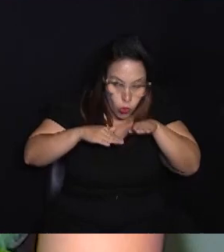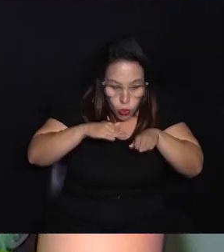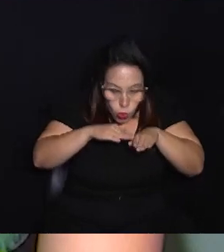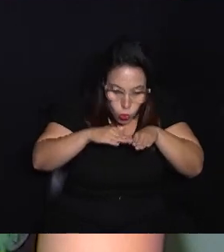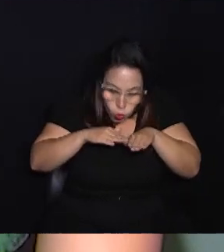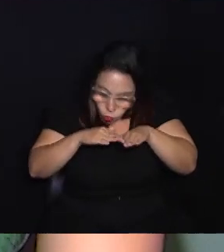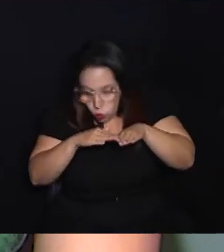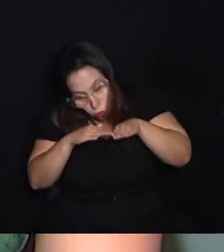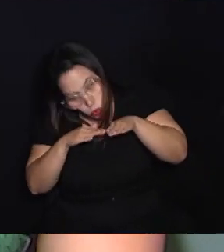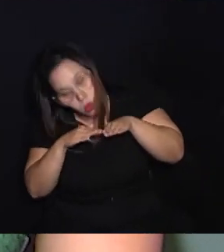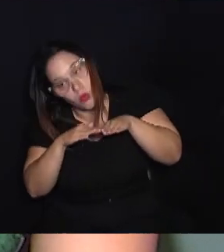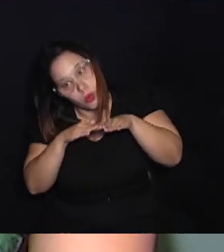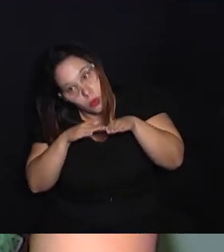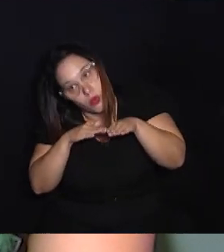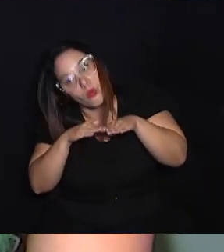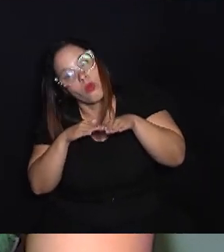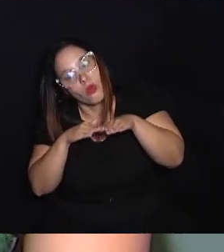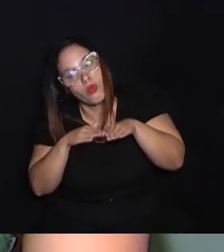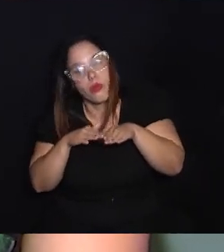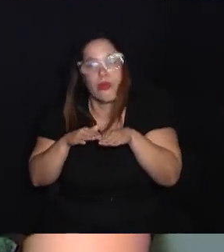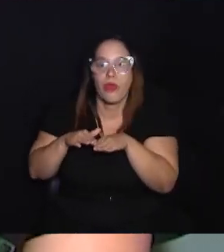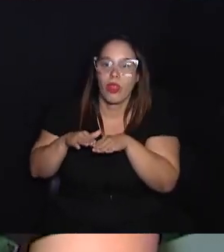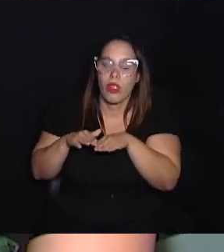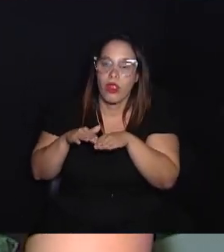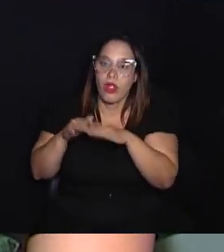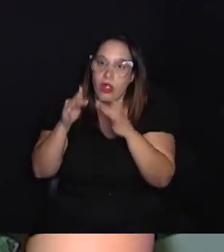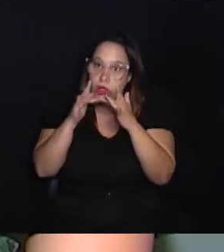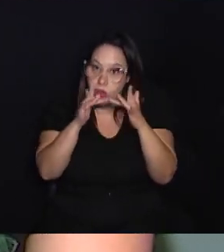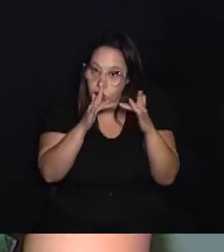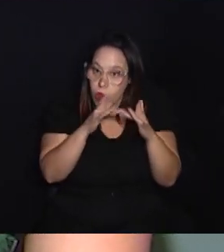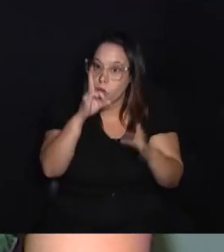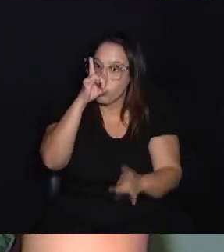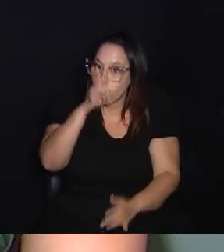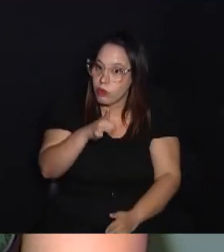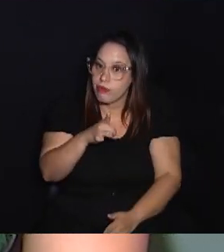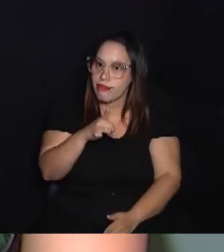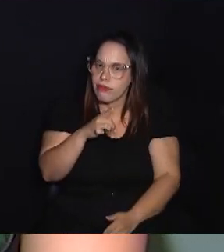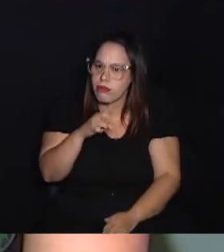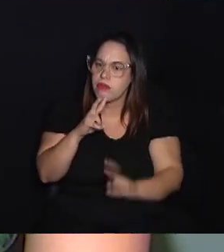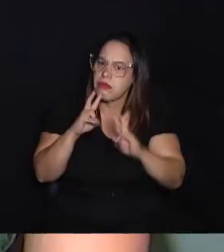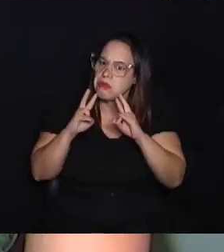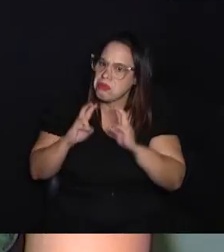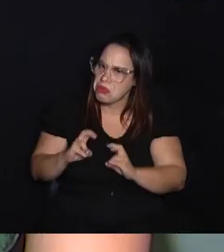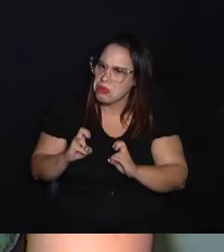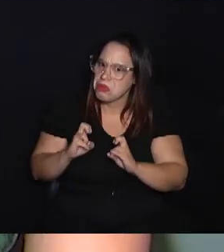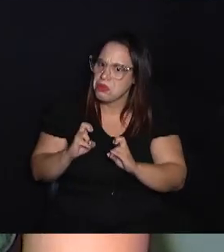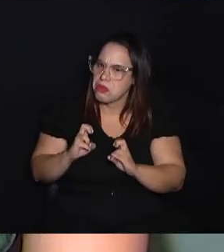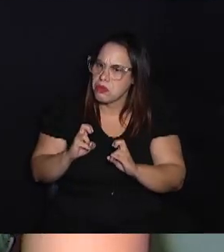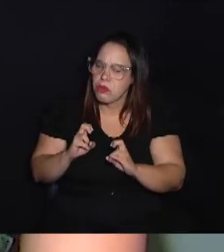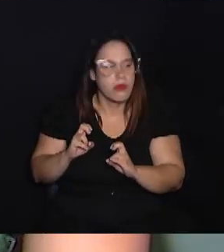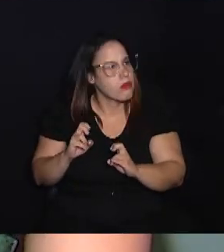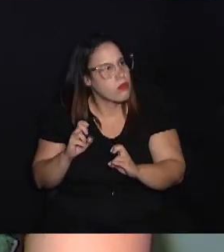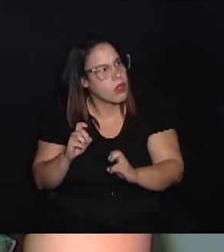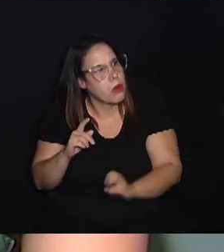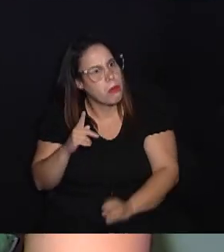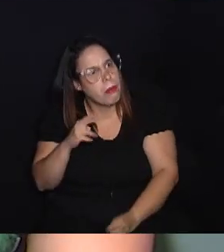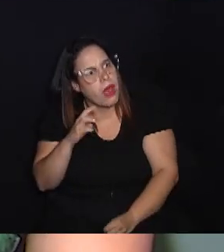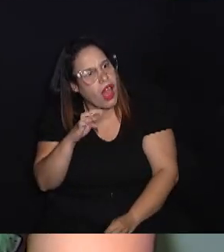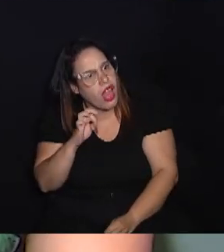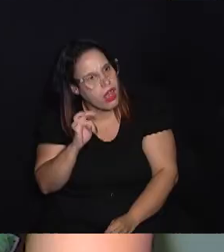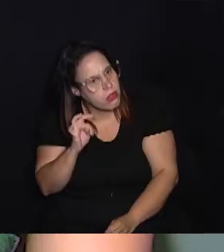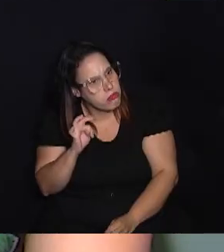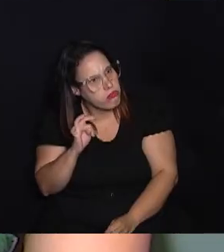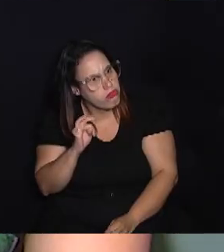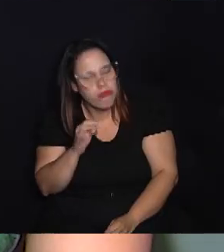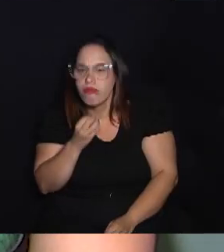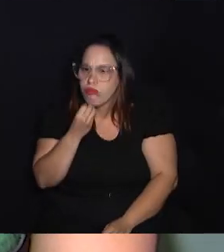dessa domesticação, né, a partir desse contato direto, foi percebendo que é um animal com uma ideia pet muito legal, né, uma interação